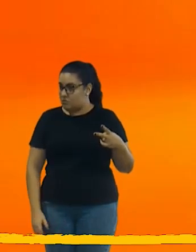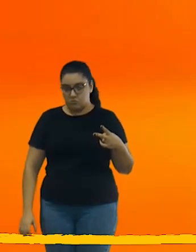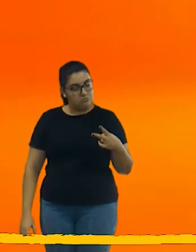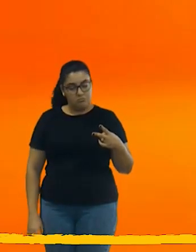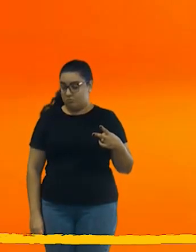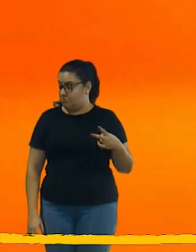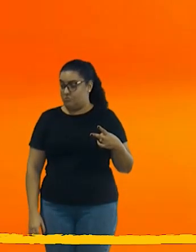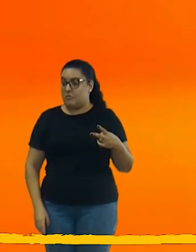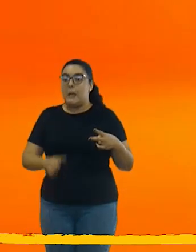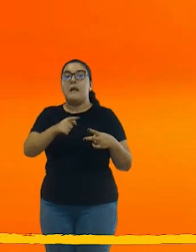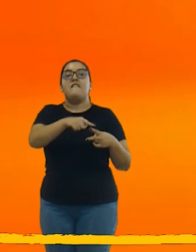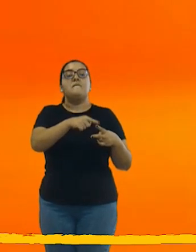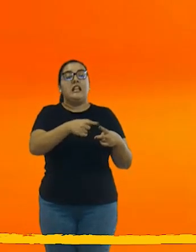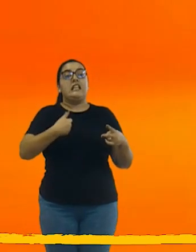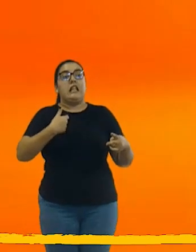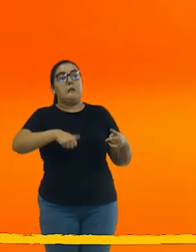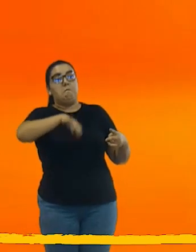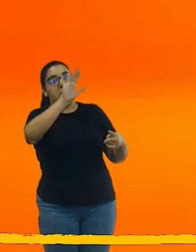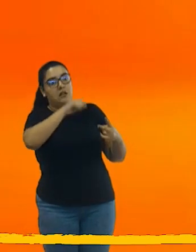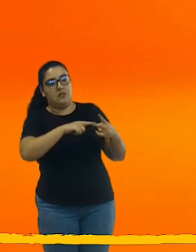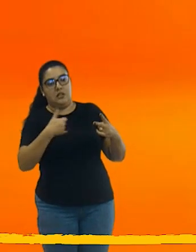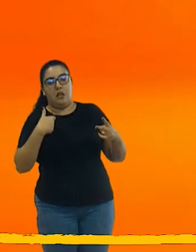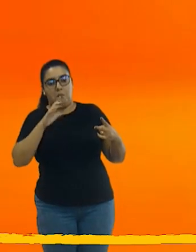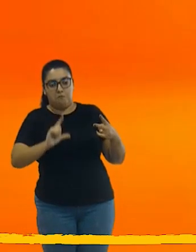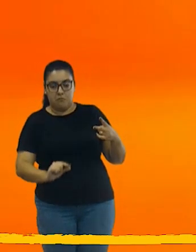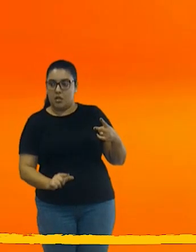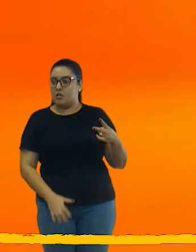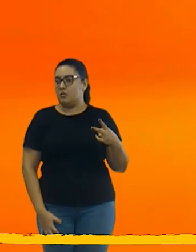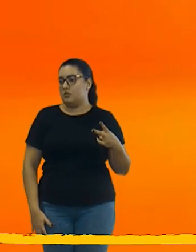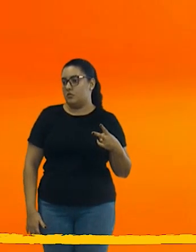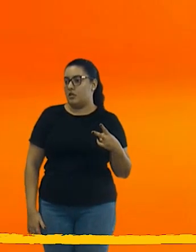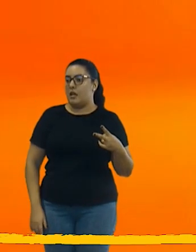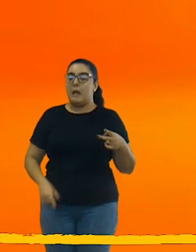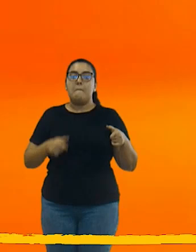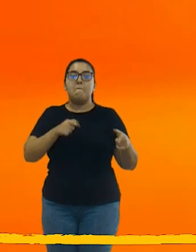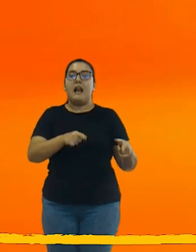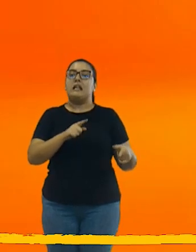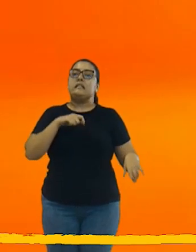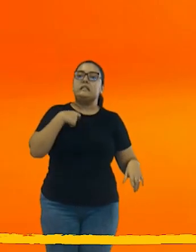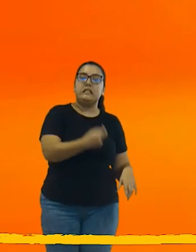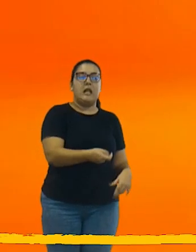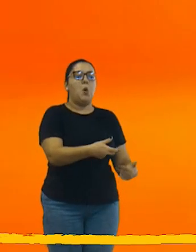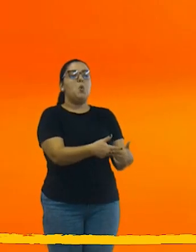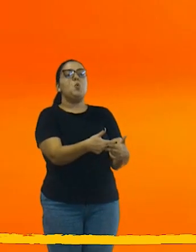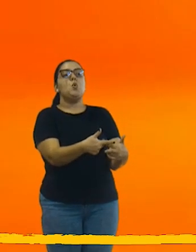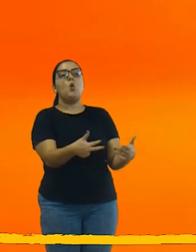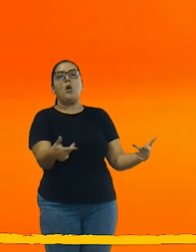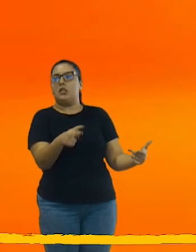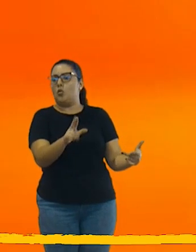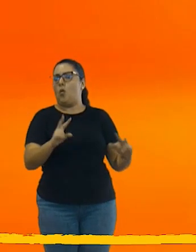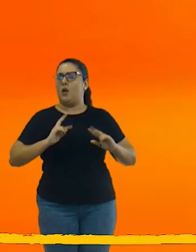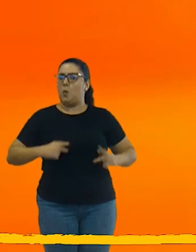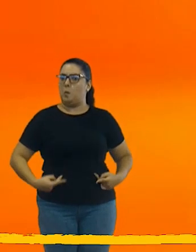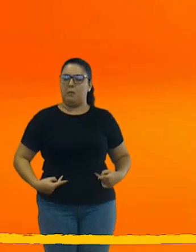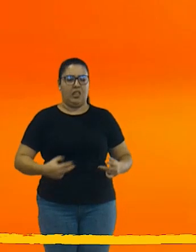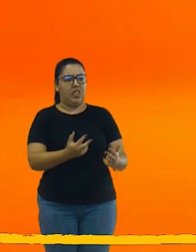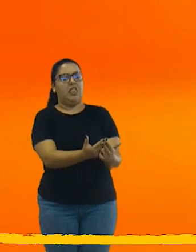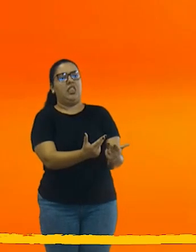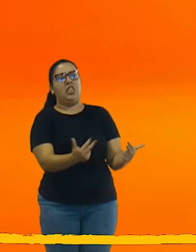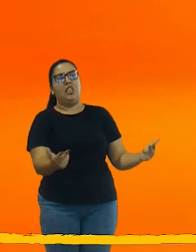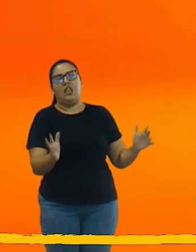eles não têm nome. Por quê? Porque eles foram reduzidos à condição de coisa. Eles foram